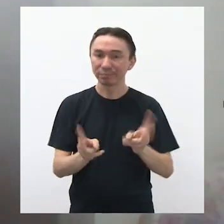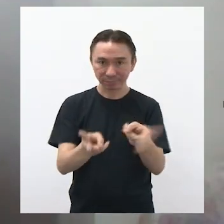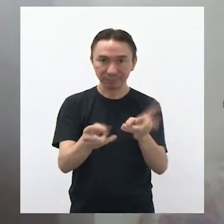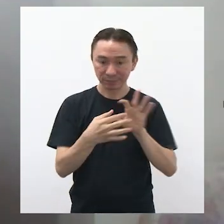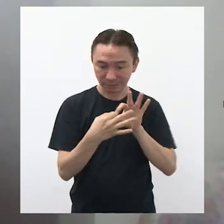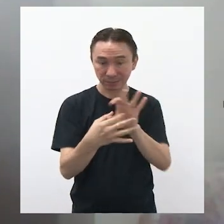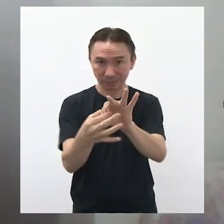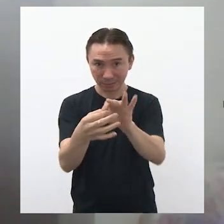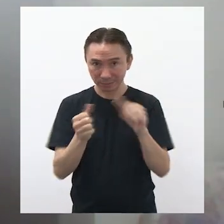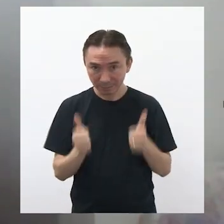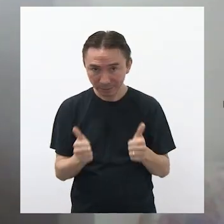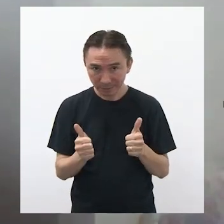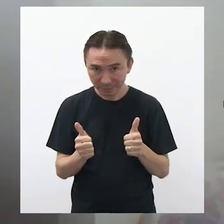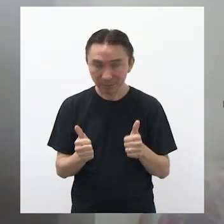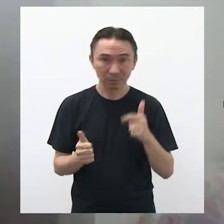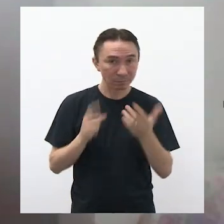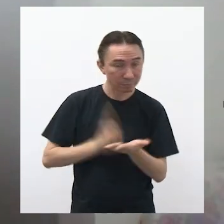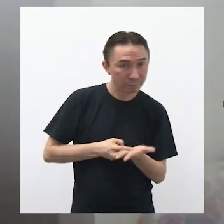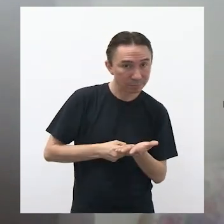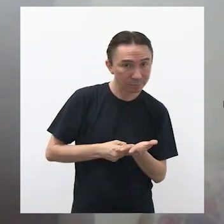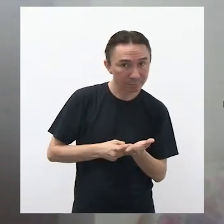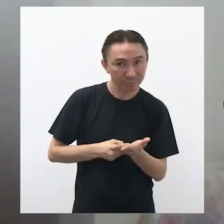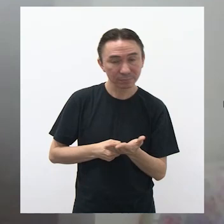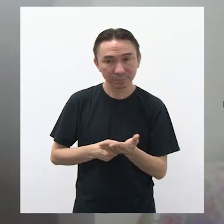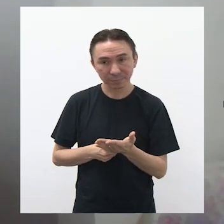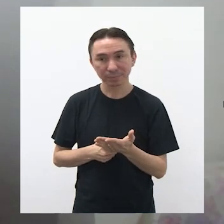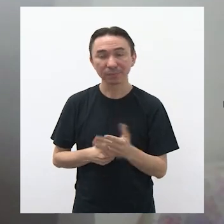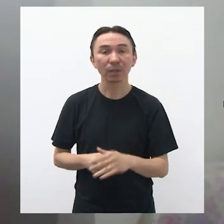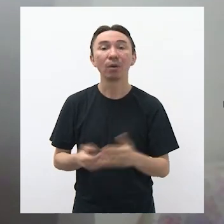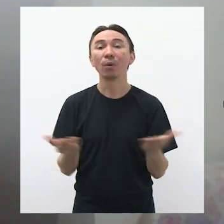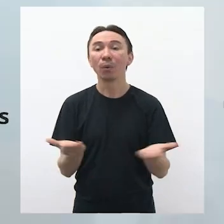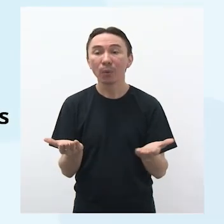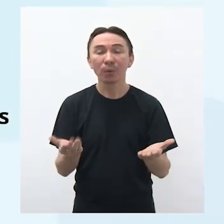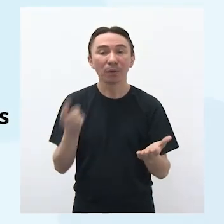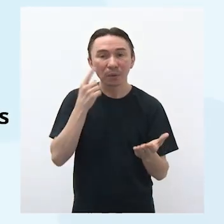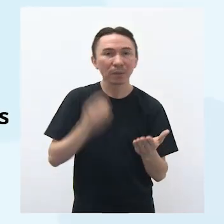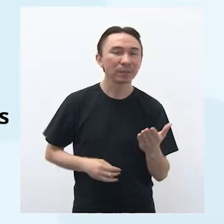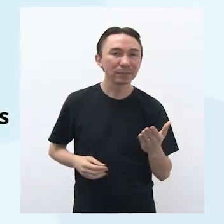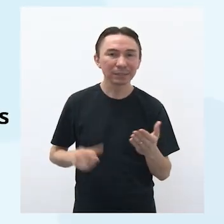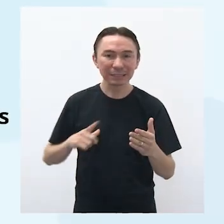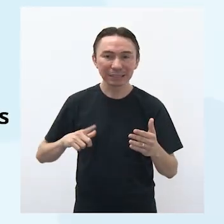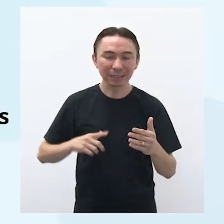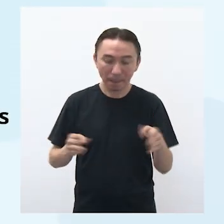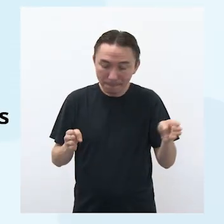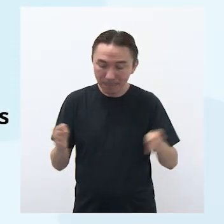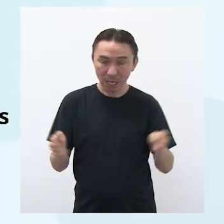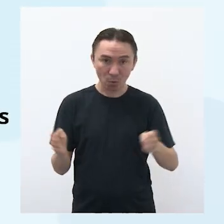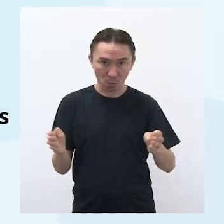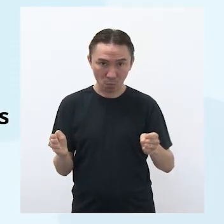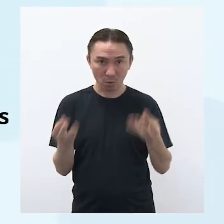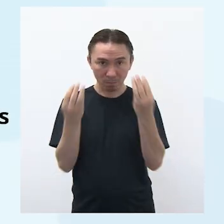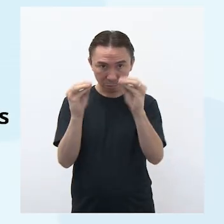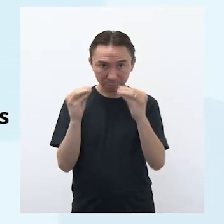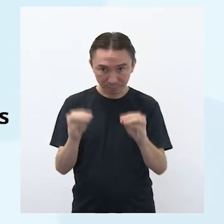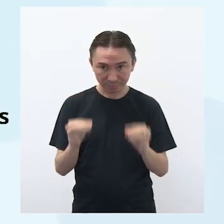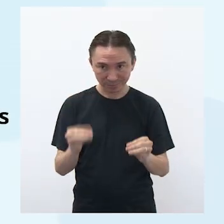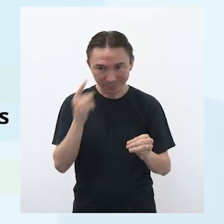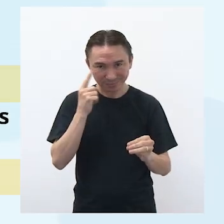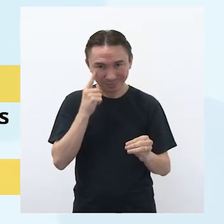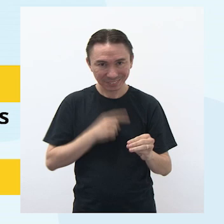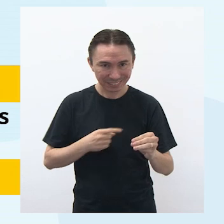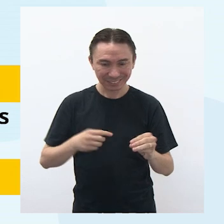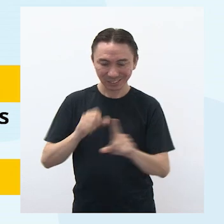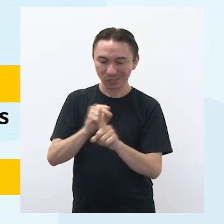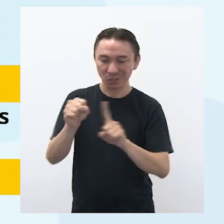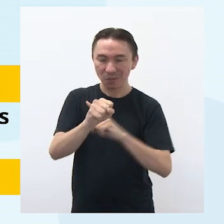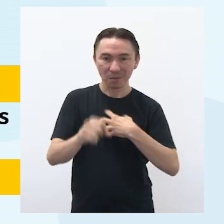adiante, combinado? Então, assim, qual é o nosso período de preenchimento? O nosso período de preenchimento, então, começou